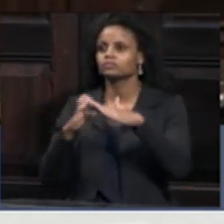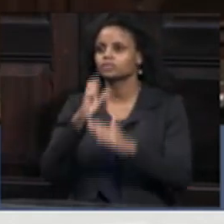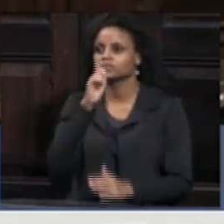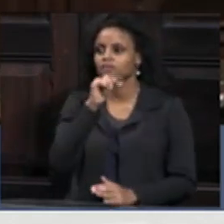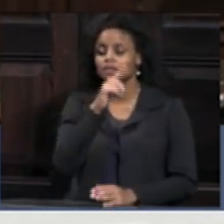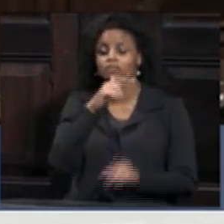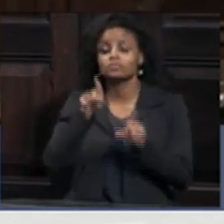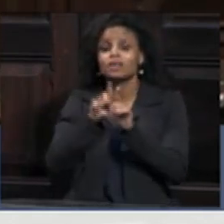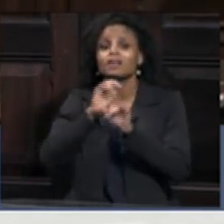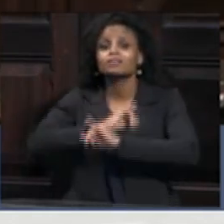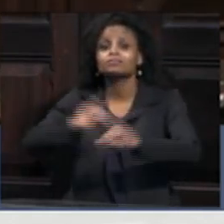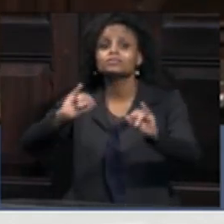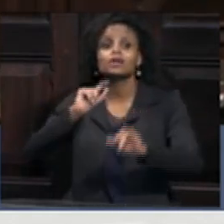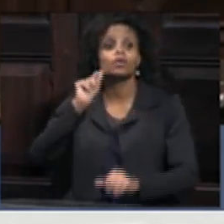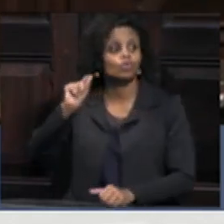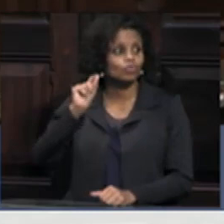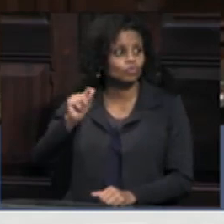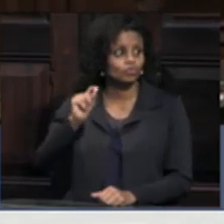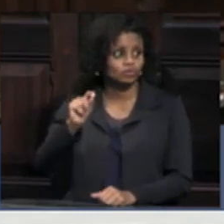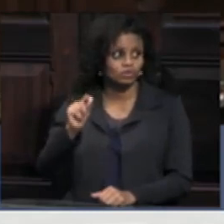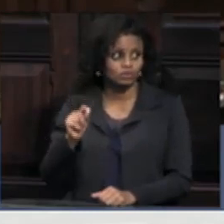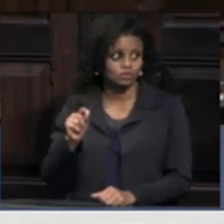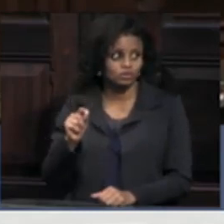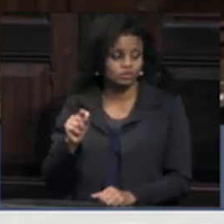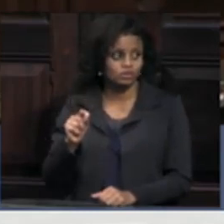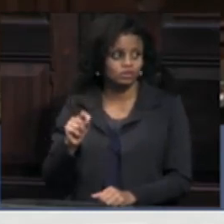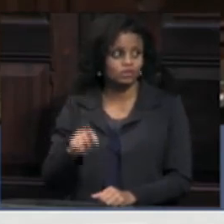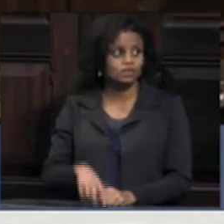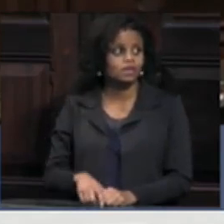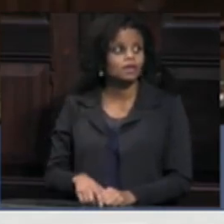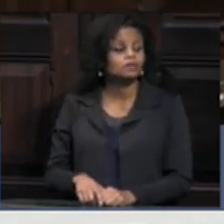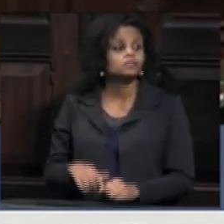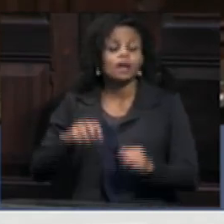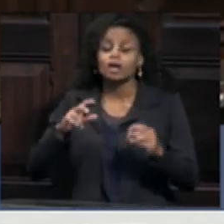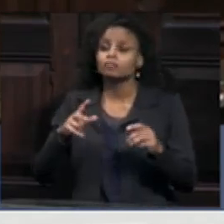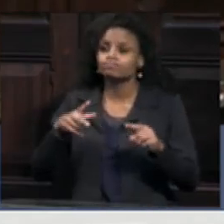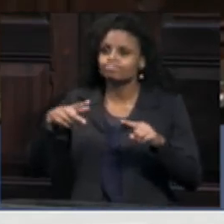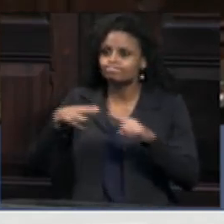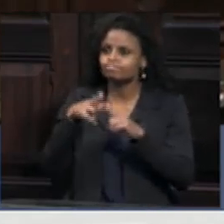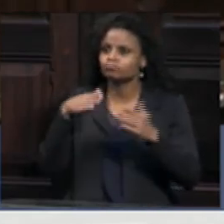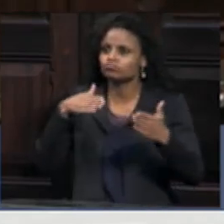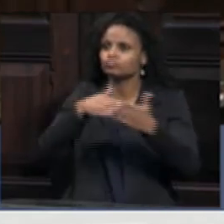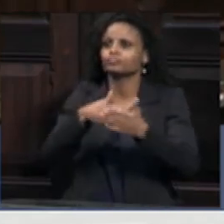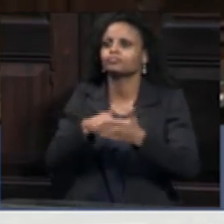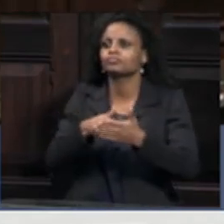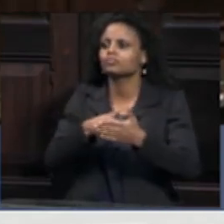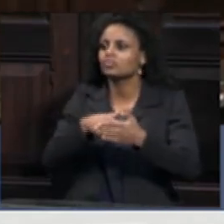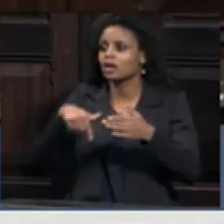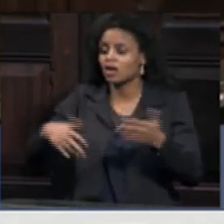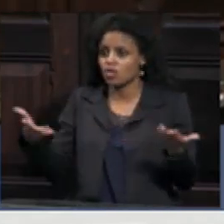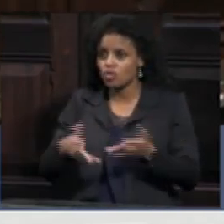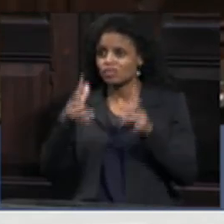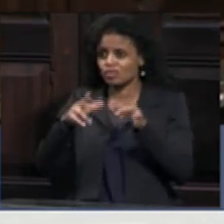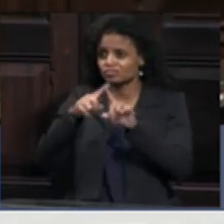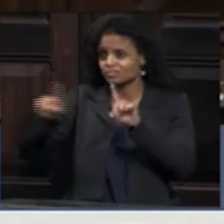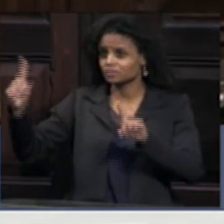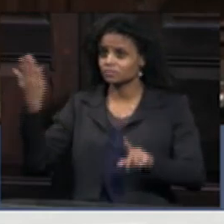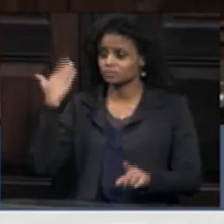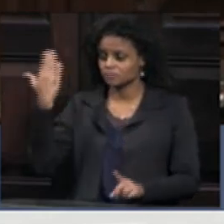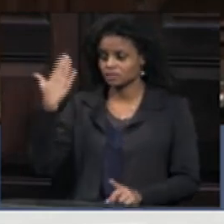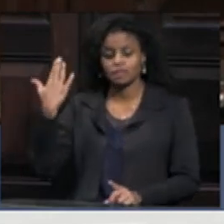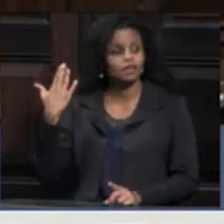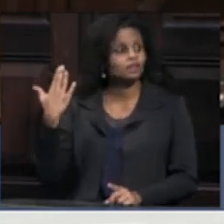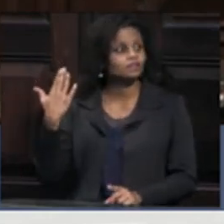sobretudo o seguinte: a obstrução neste momento, como foi na semana passada, é uma